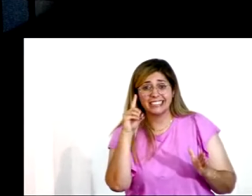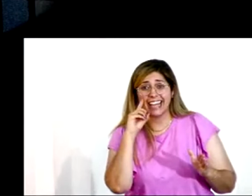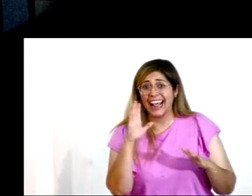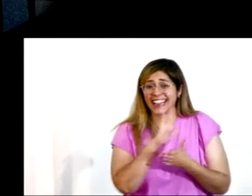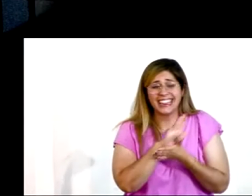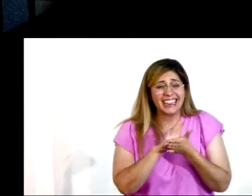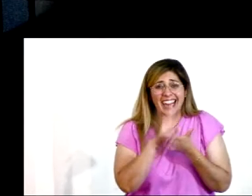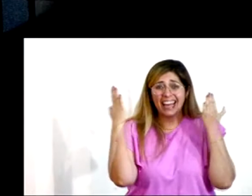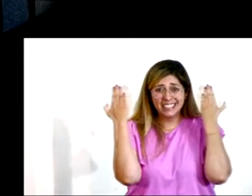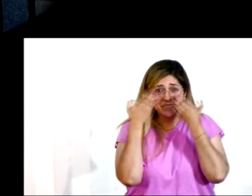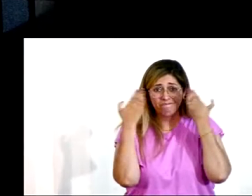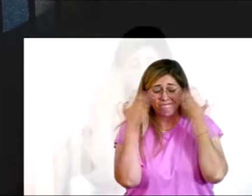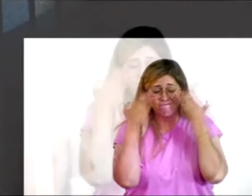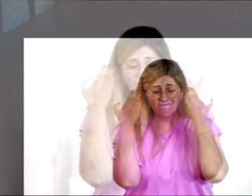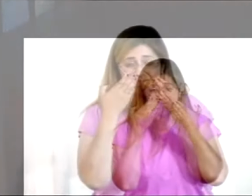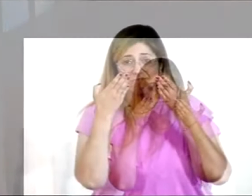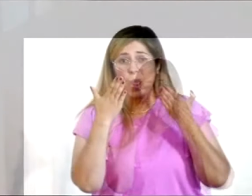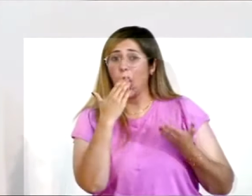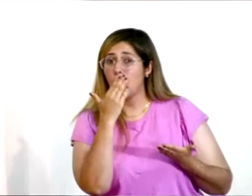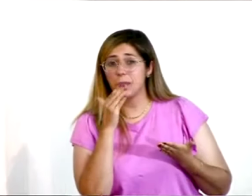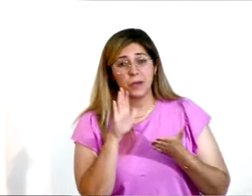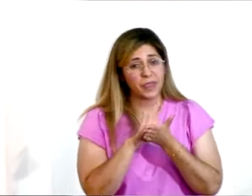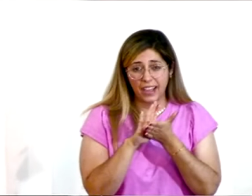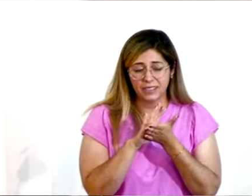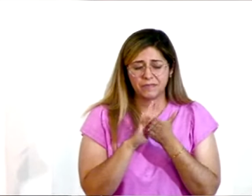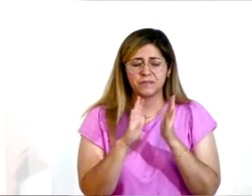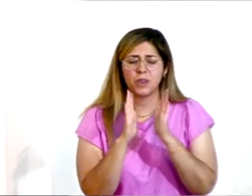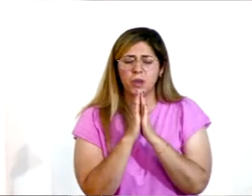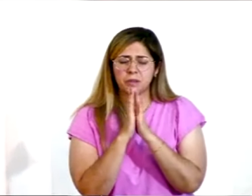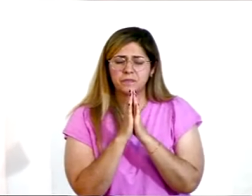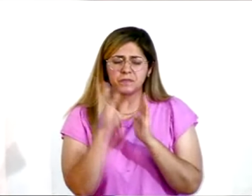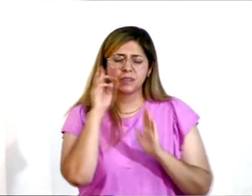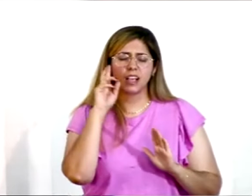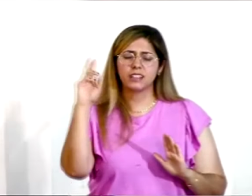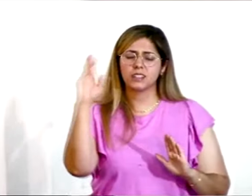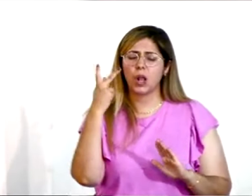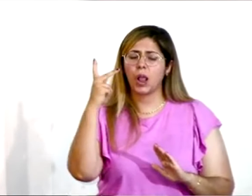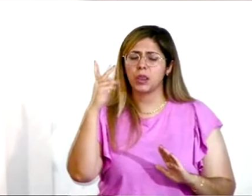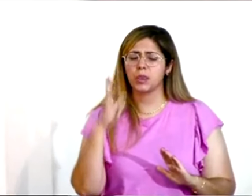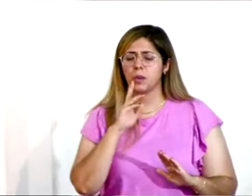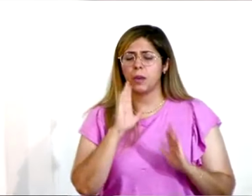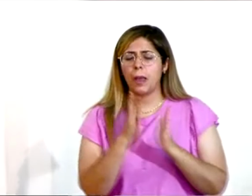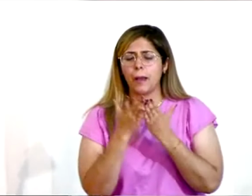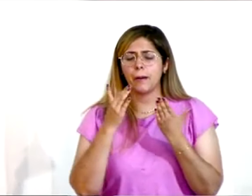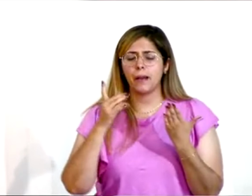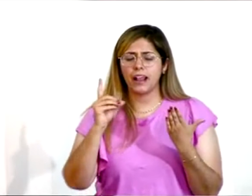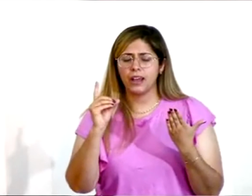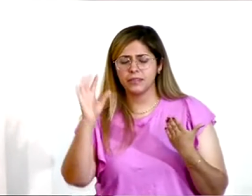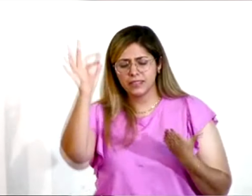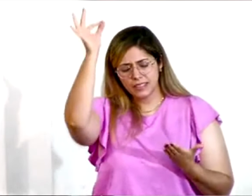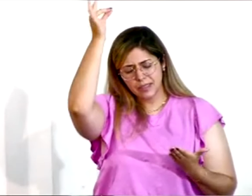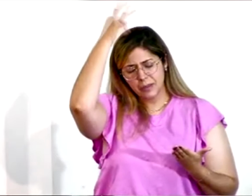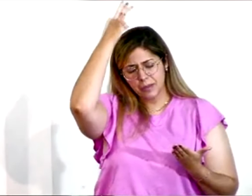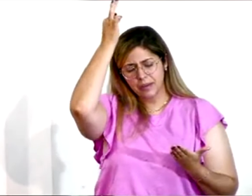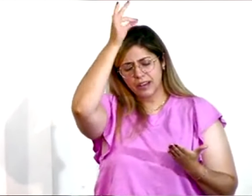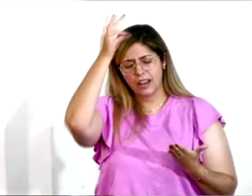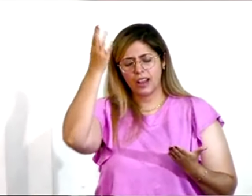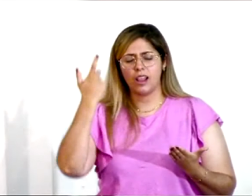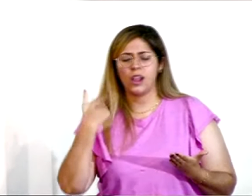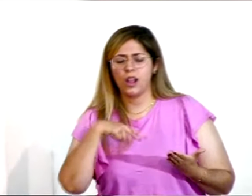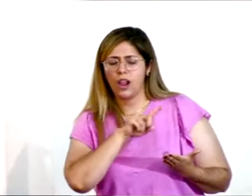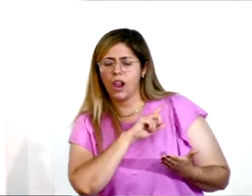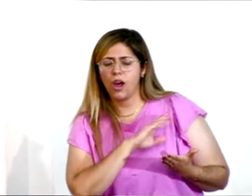bebeu. Oremos. Senhor, esta é a tua palavra. Nossa oração é que o mesmo Espírito que inspirou